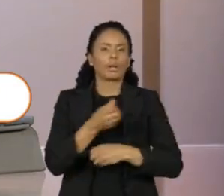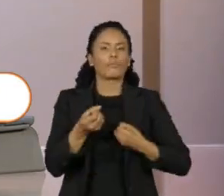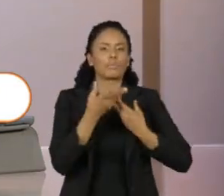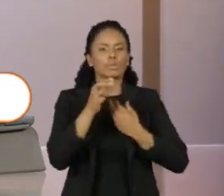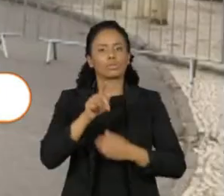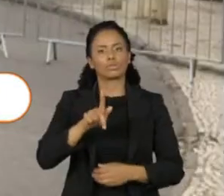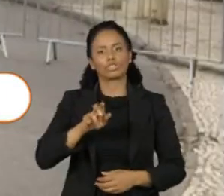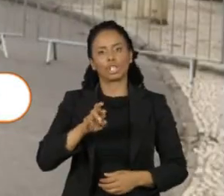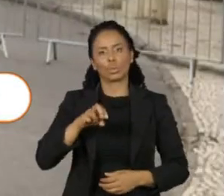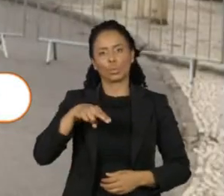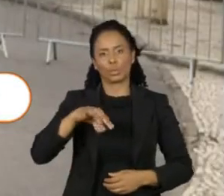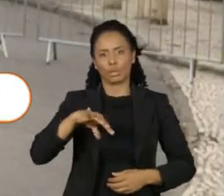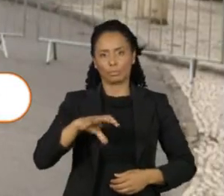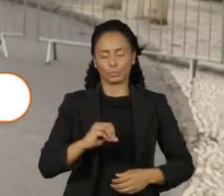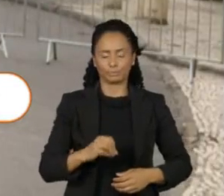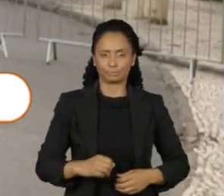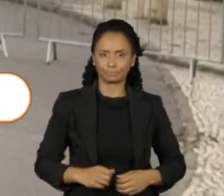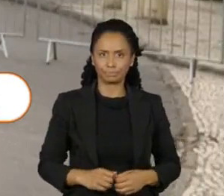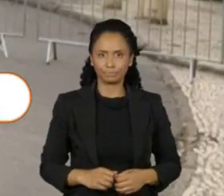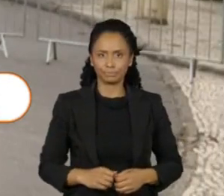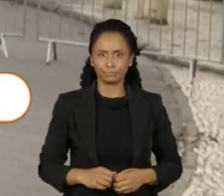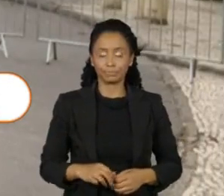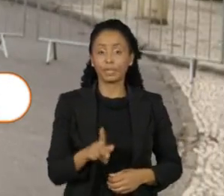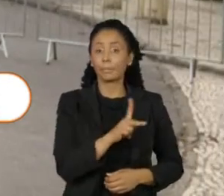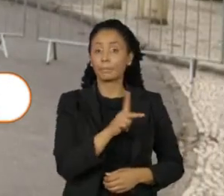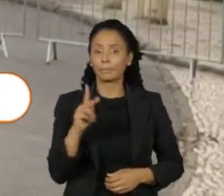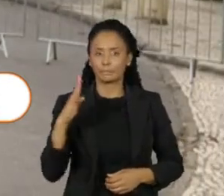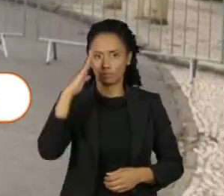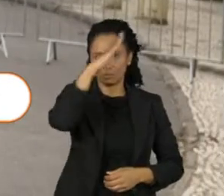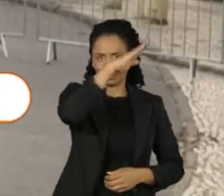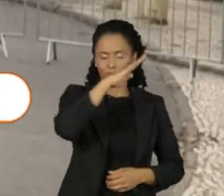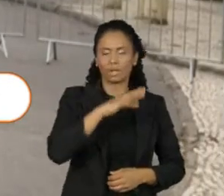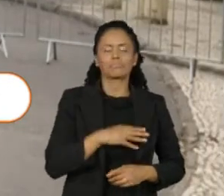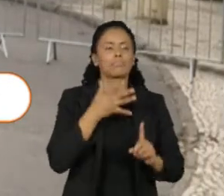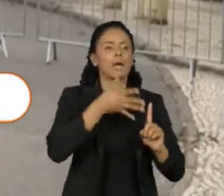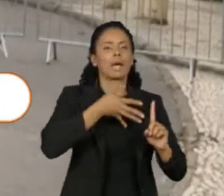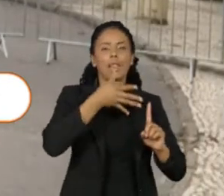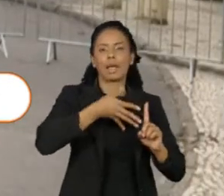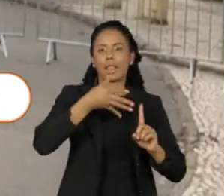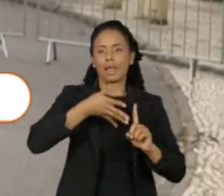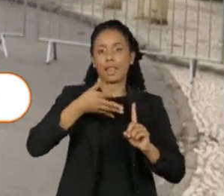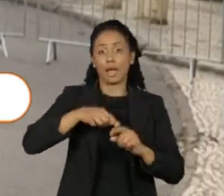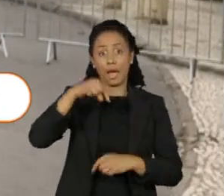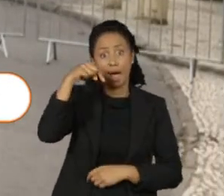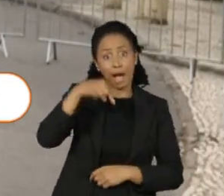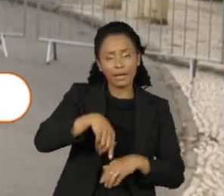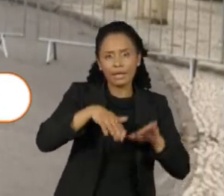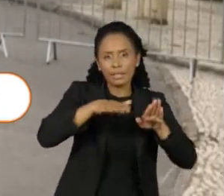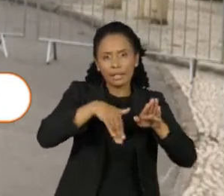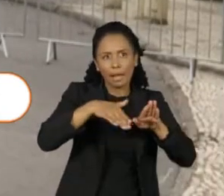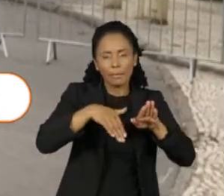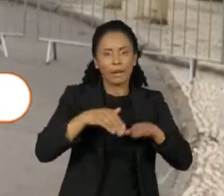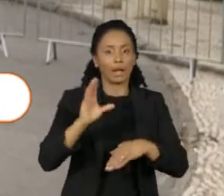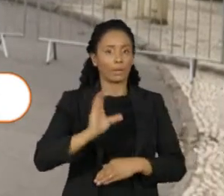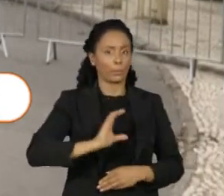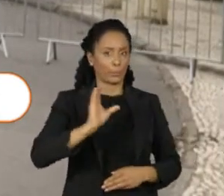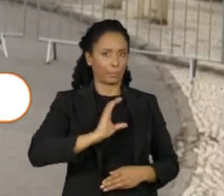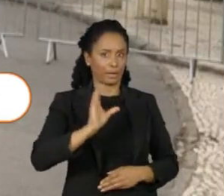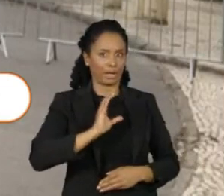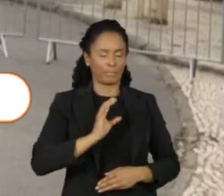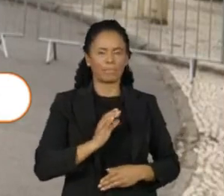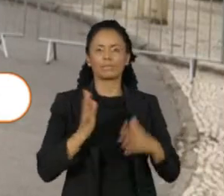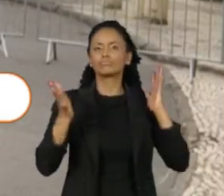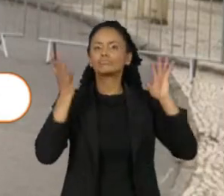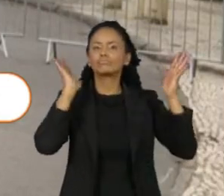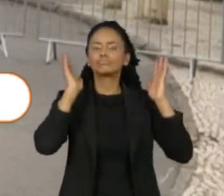Jerônimo Moraes o presidente Jair bolsonaro vai fazer um discurso aqui na praia de Copacabana em um